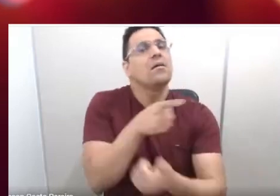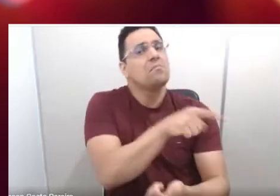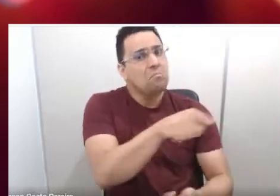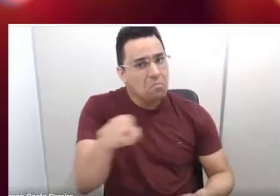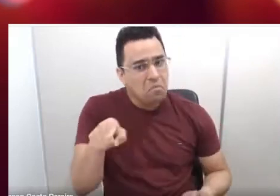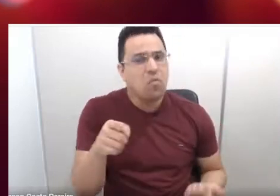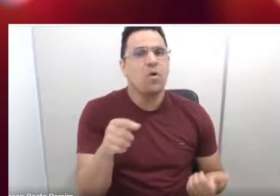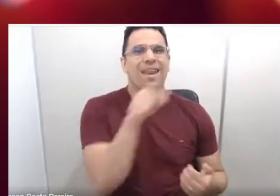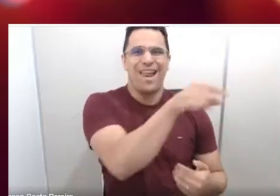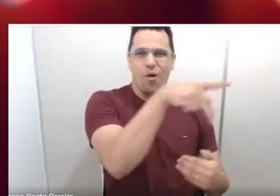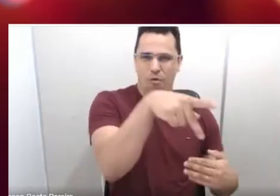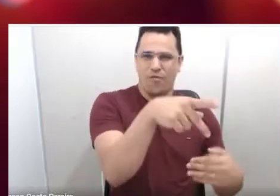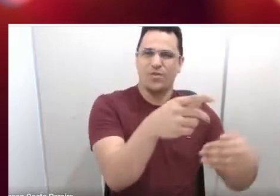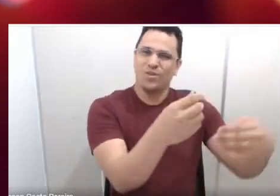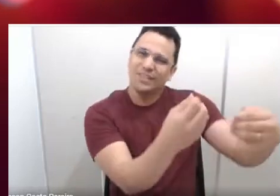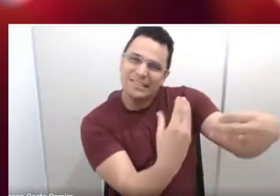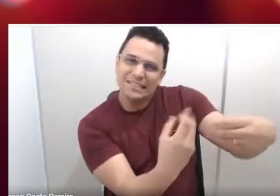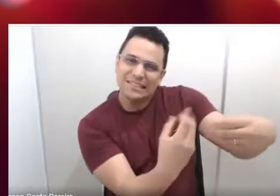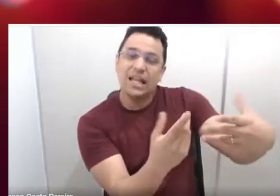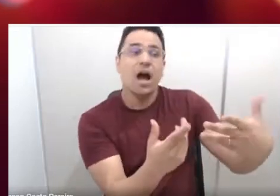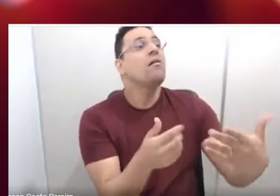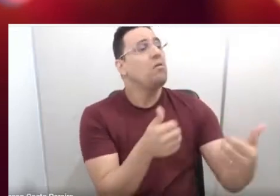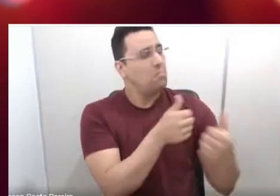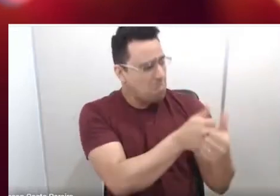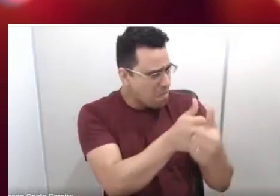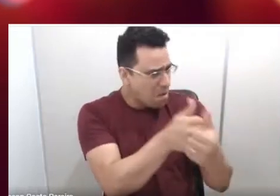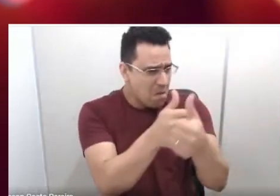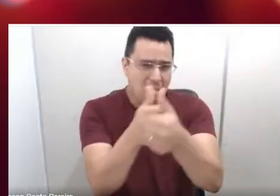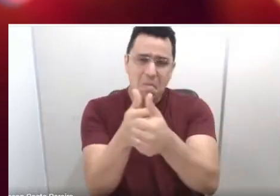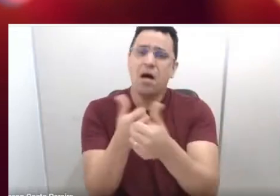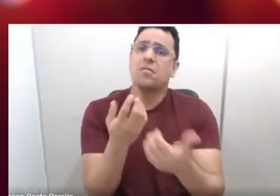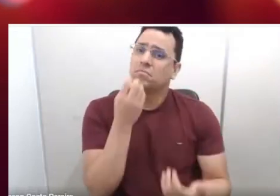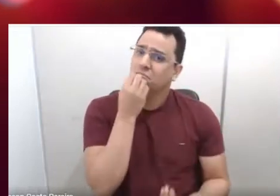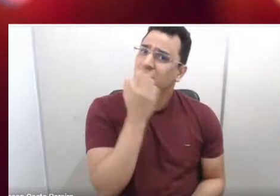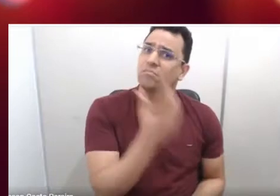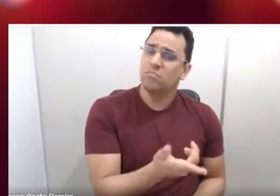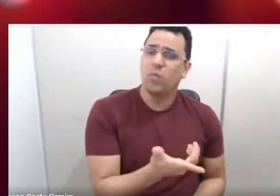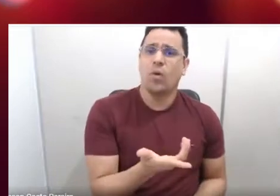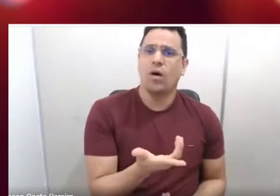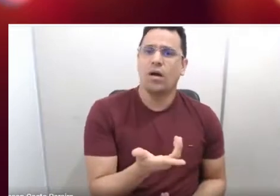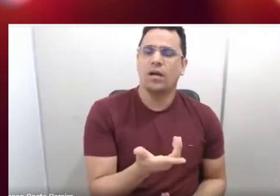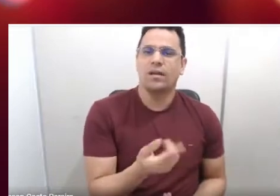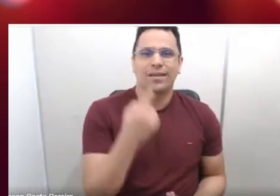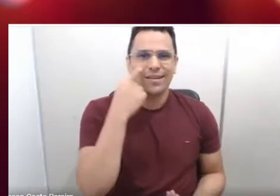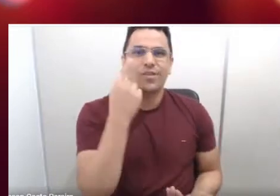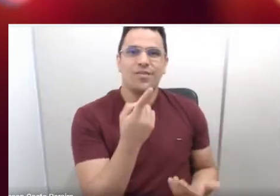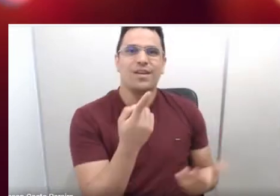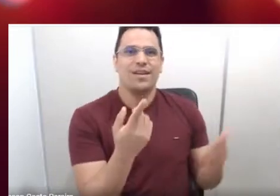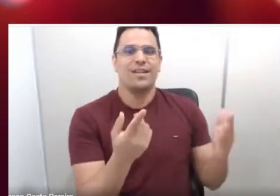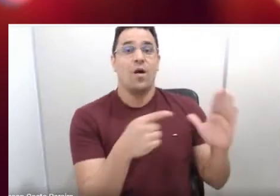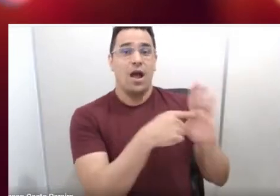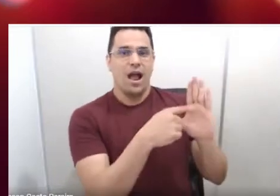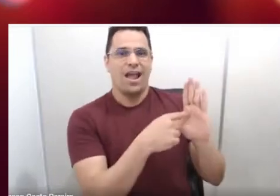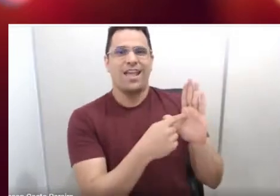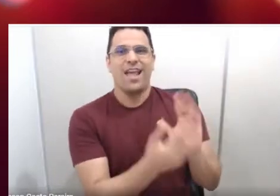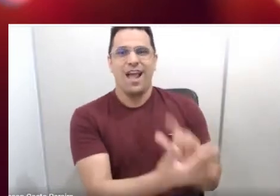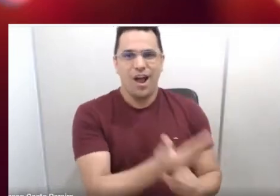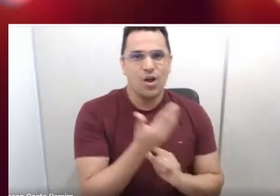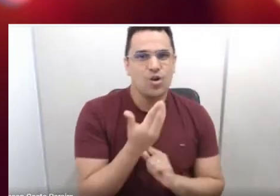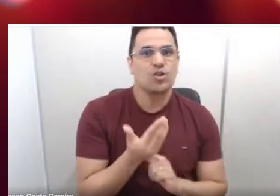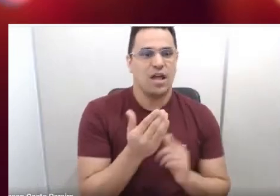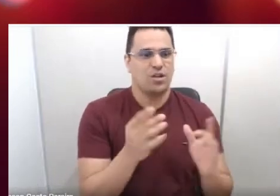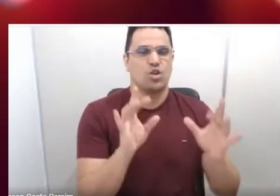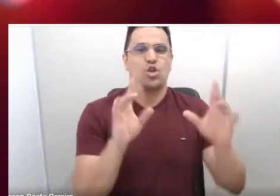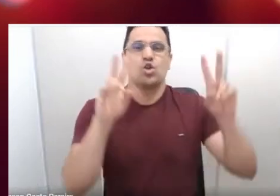as aulas, as síncronas e assíncronas, que era o que previa a resolução do ensino remoto, né? Então, a gente conseguiu ter um